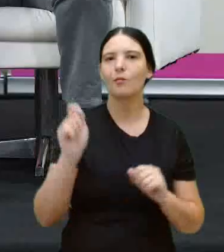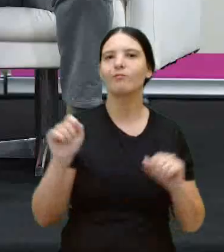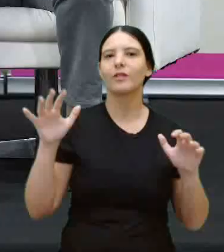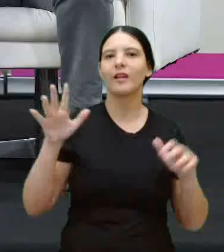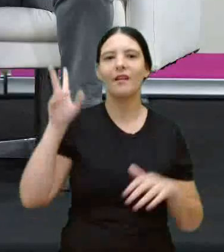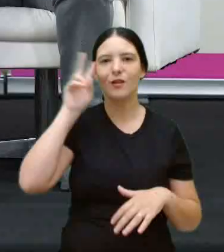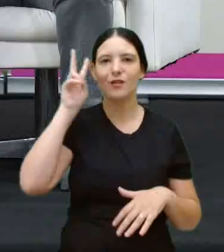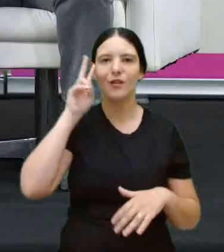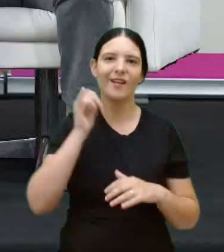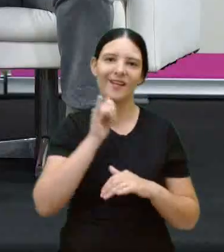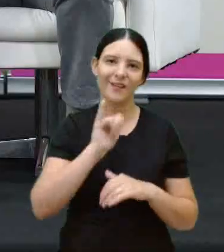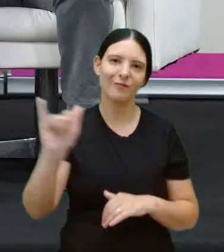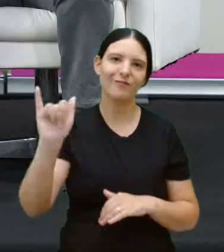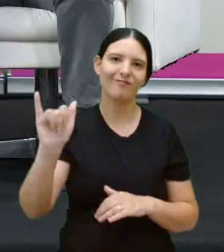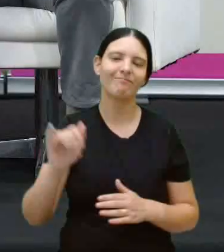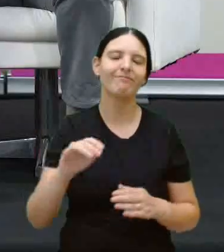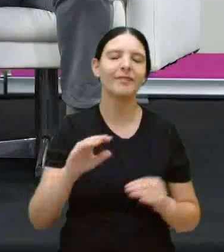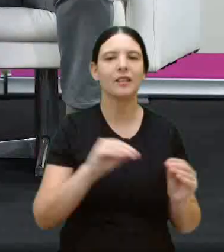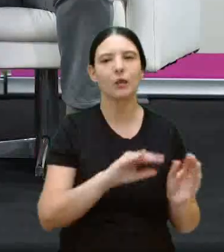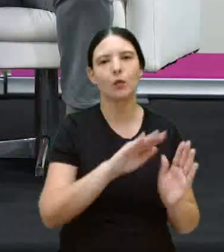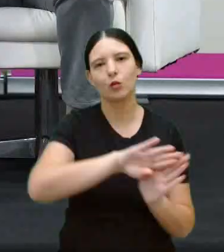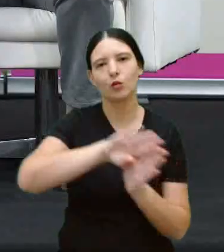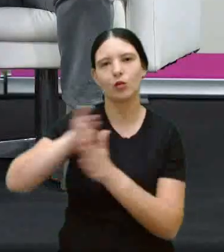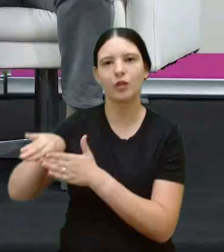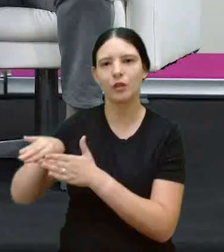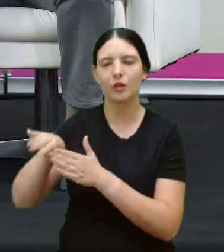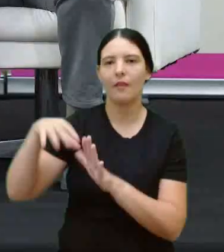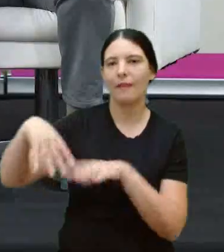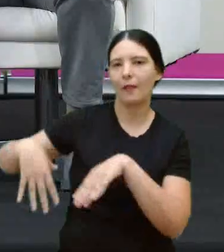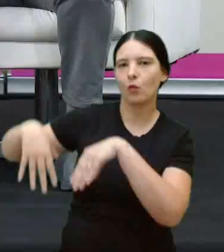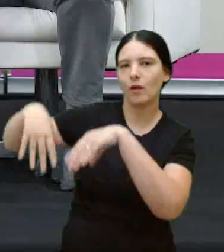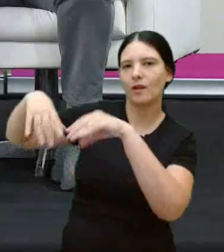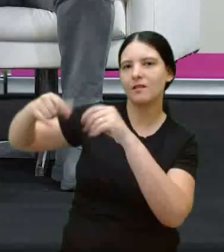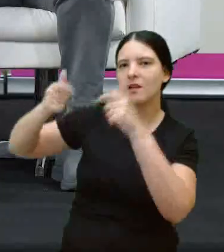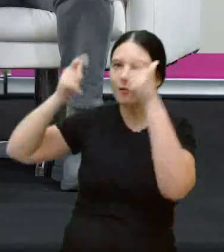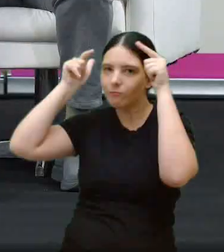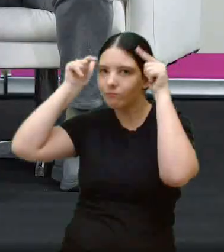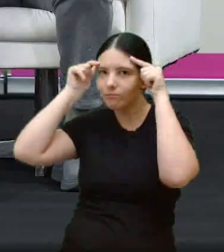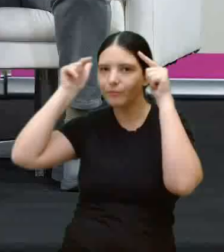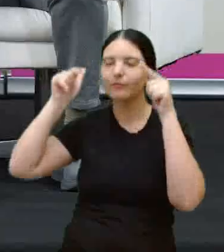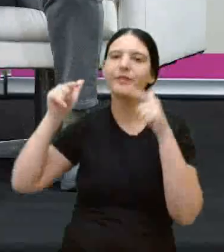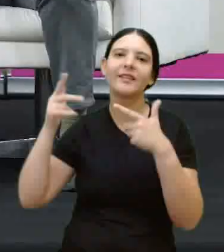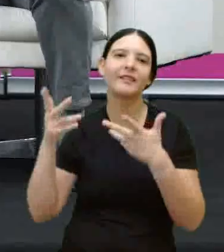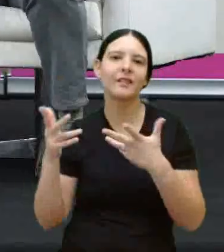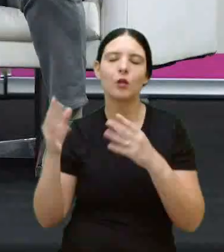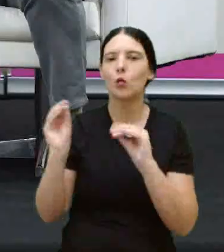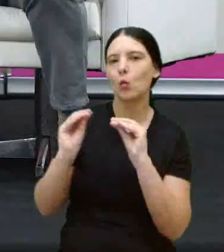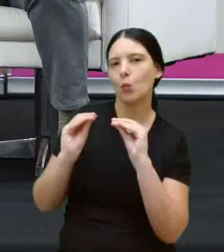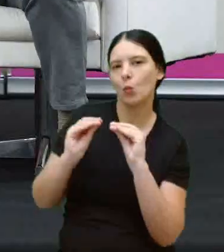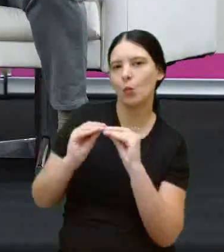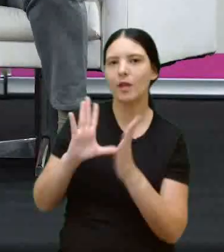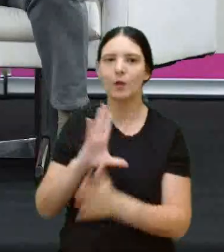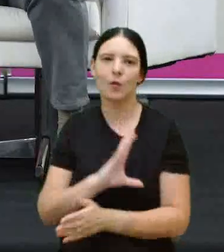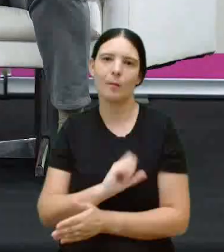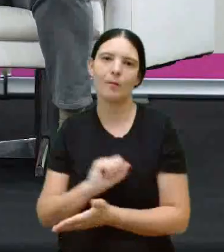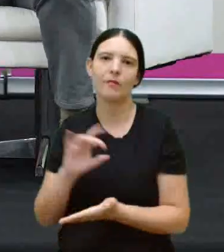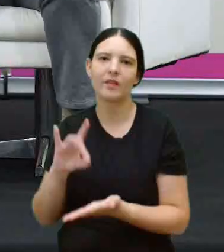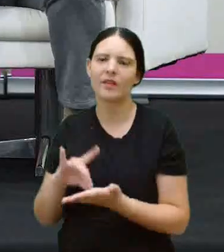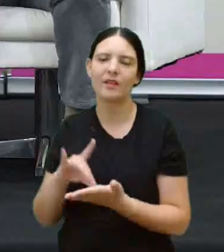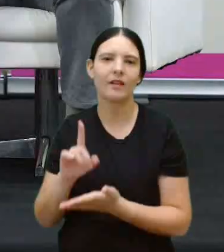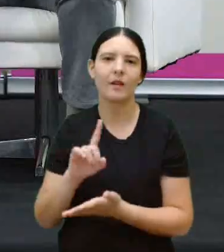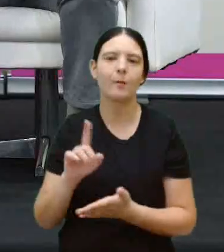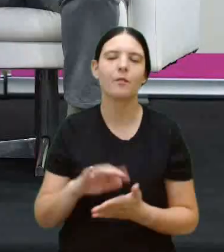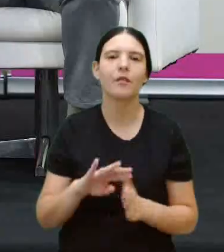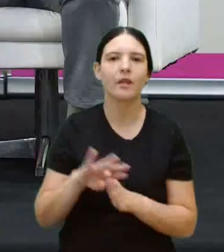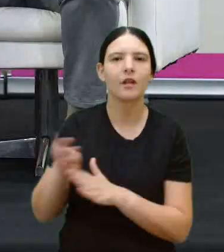desse modelo, do castelo, do príncipe encantado, do beijo de amor verdadeiro. Eu dei uma palestra para